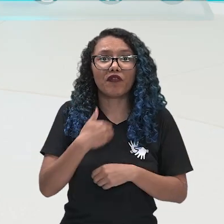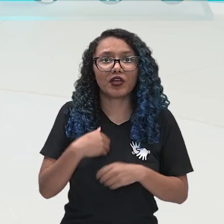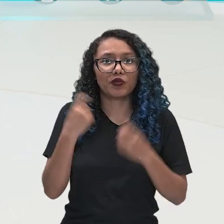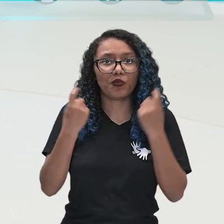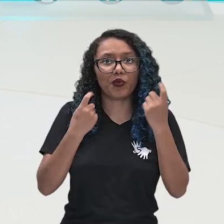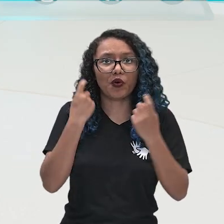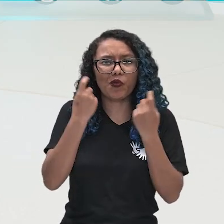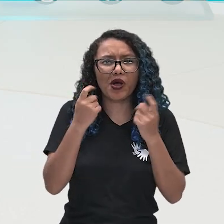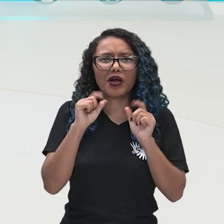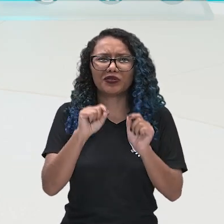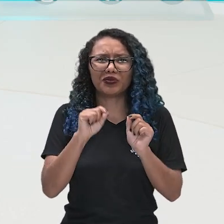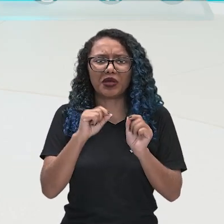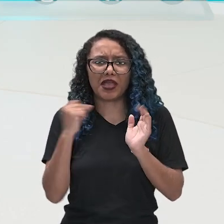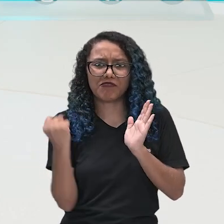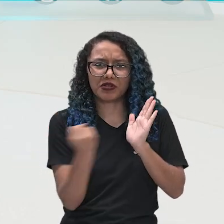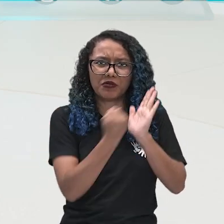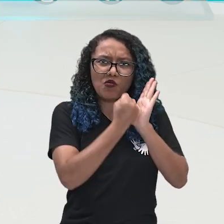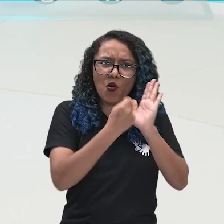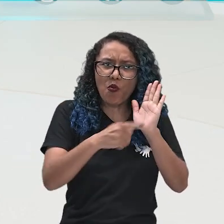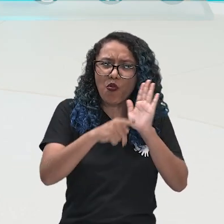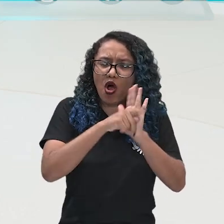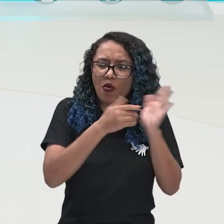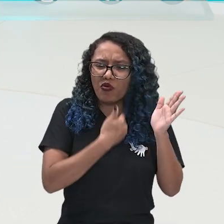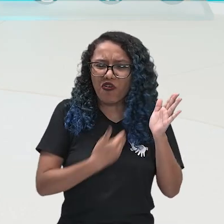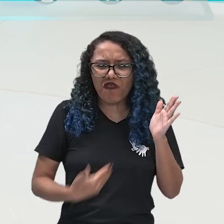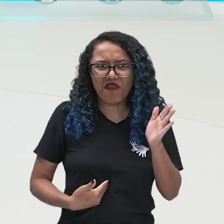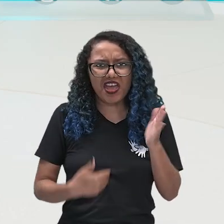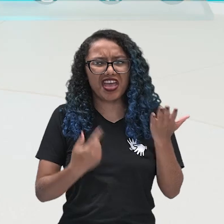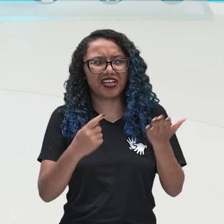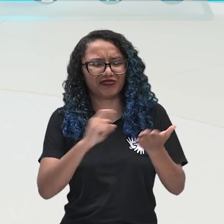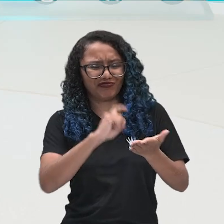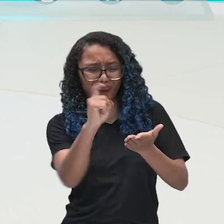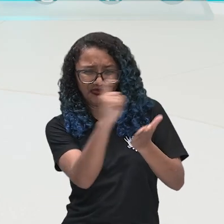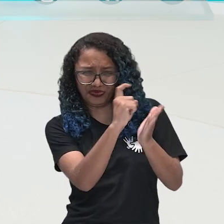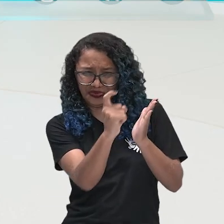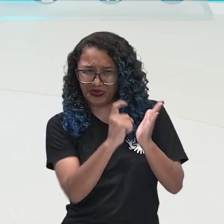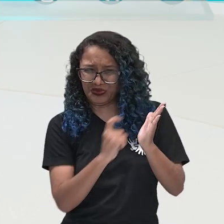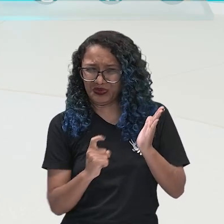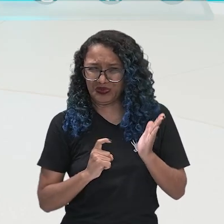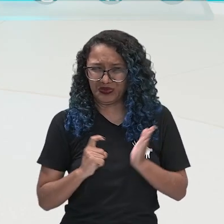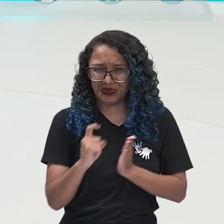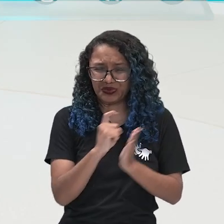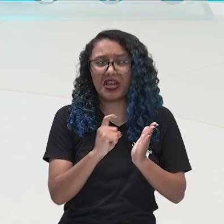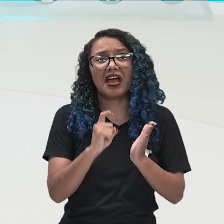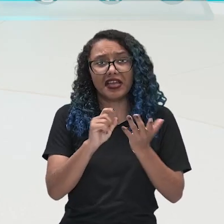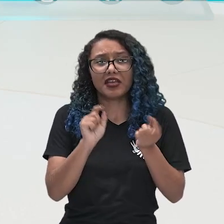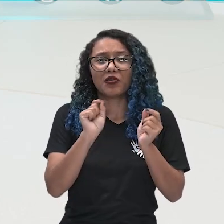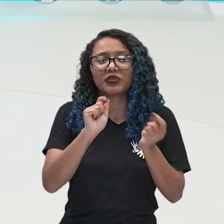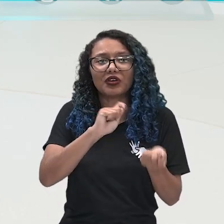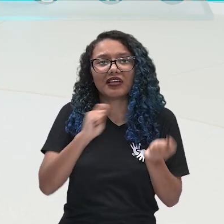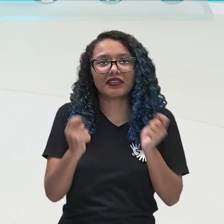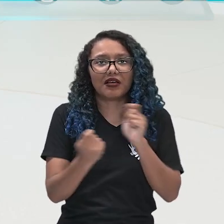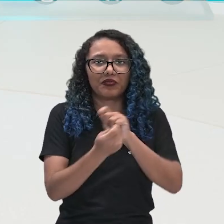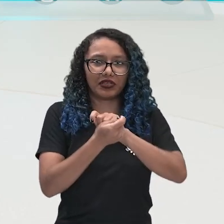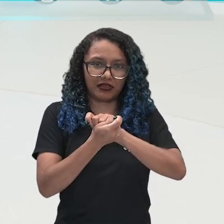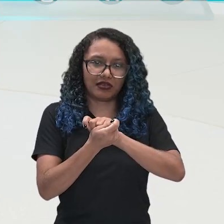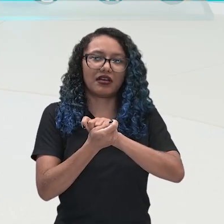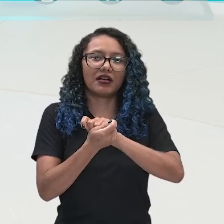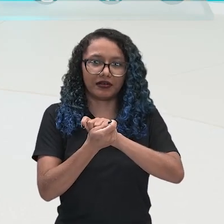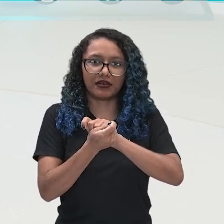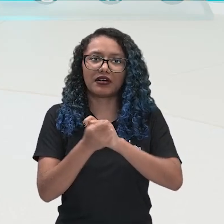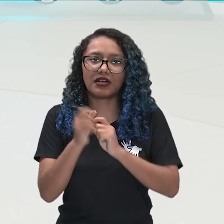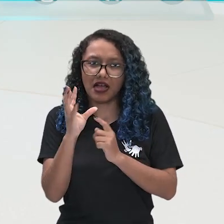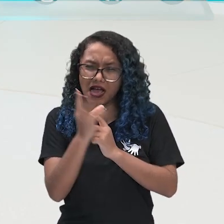muitos patrimônios, e aí ele começou a utilizar o grafite, a arte muralista, para chamar